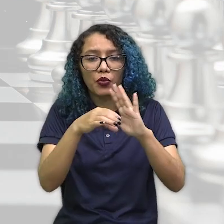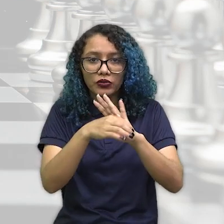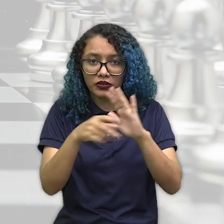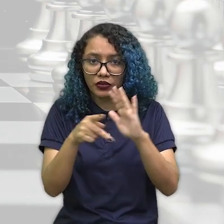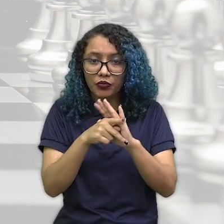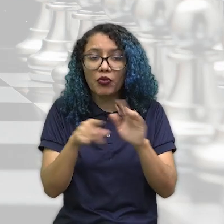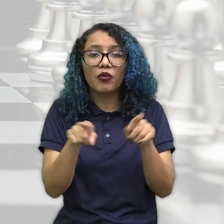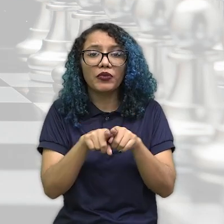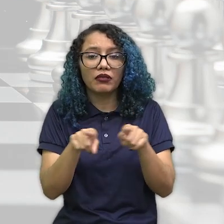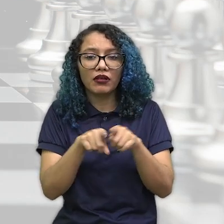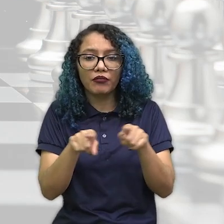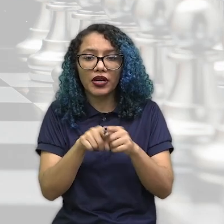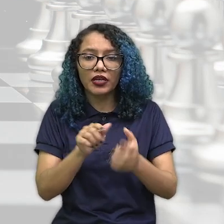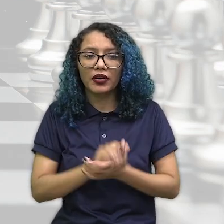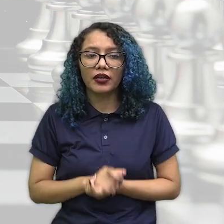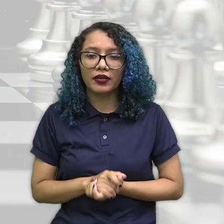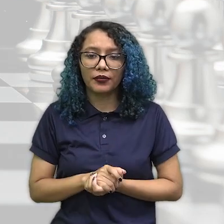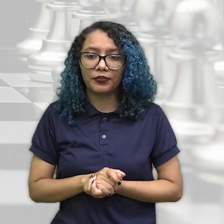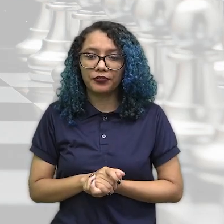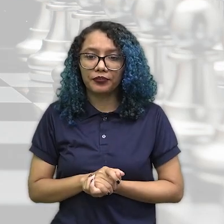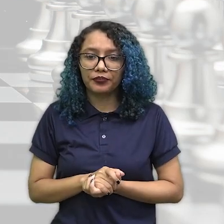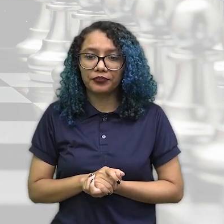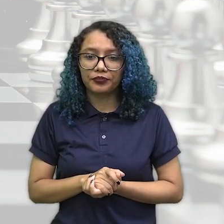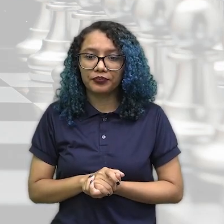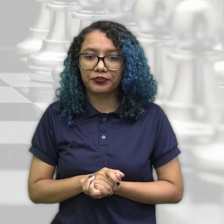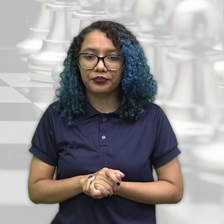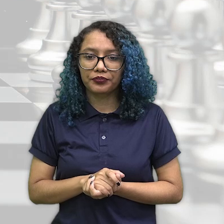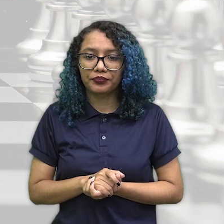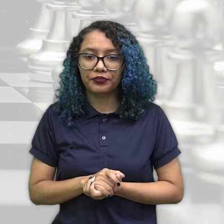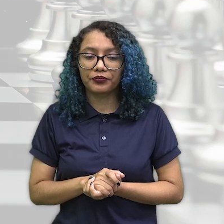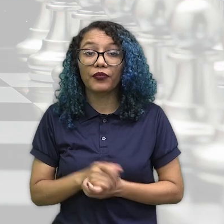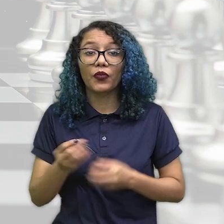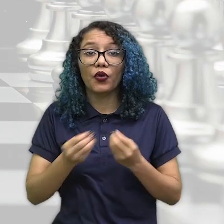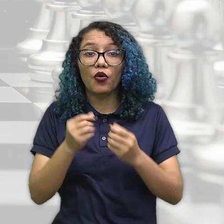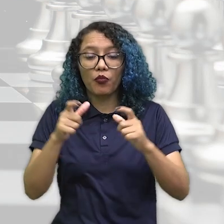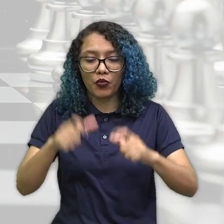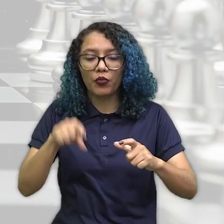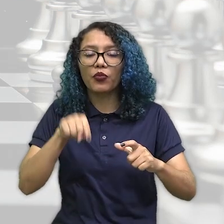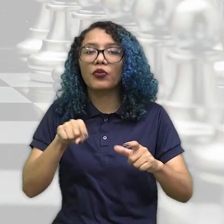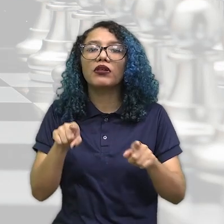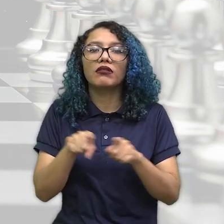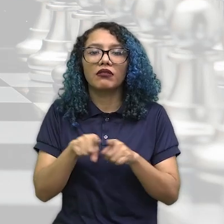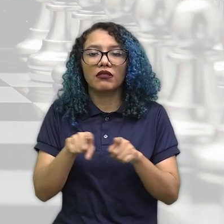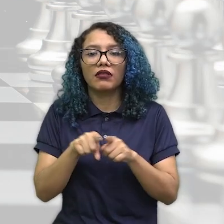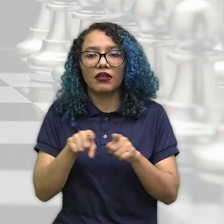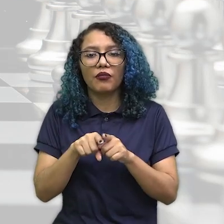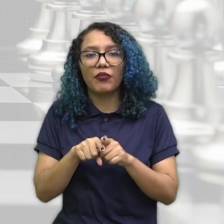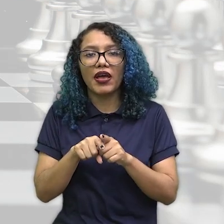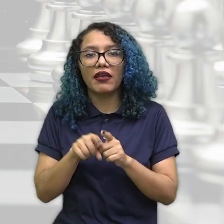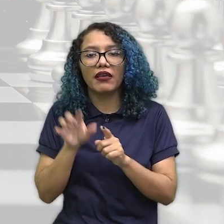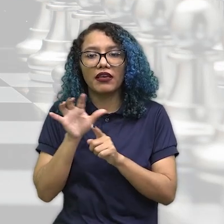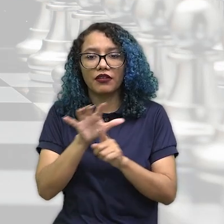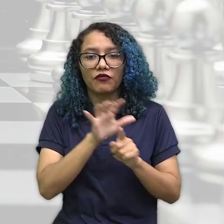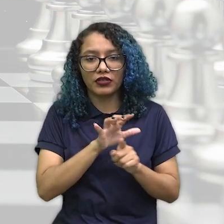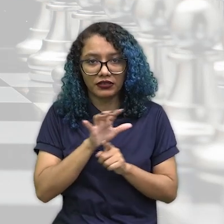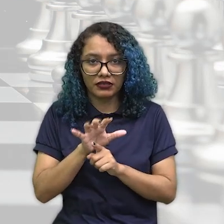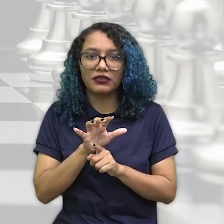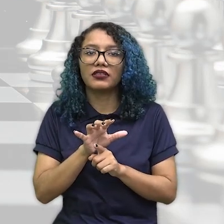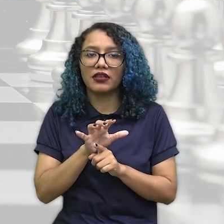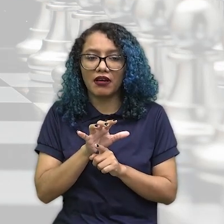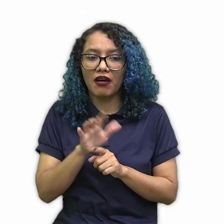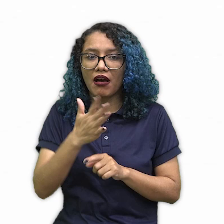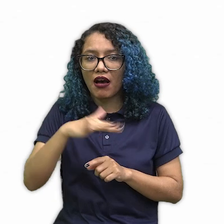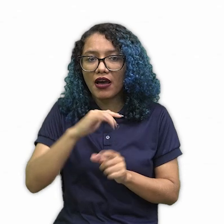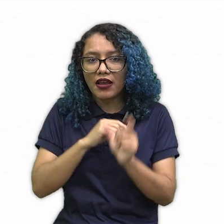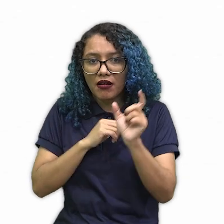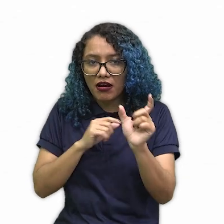território, bem como ali, como essa questão do território acaba implicando também dessas questões relacionadas à geopolítica.